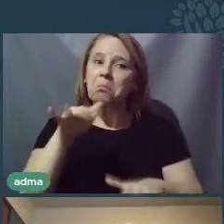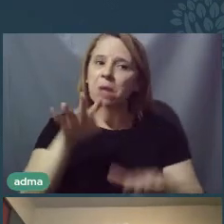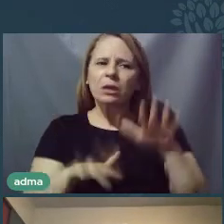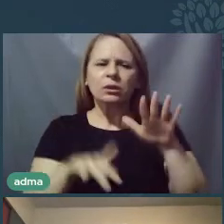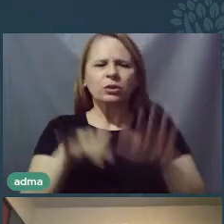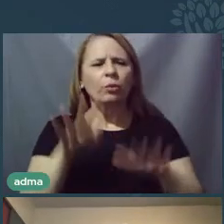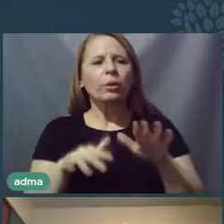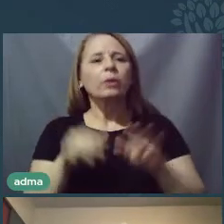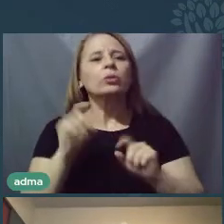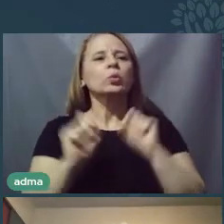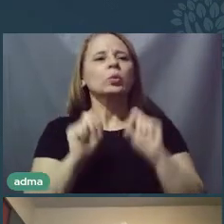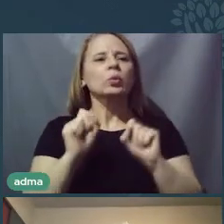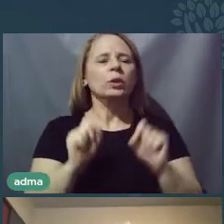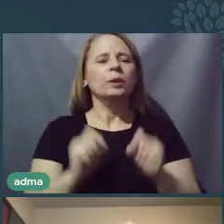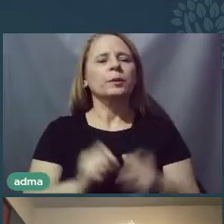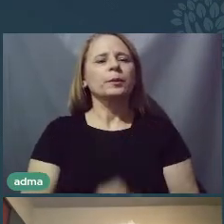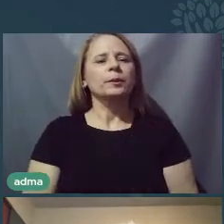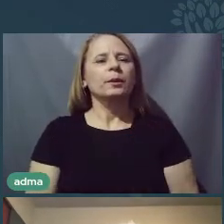aqui o seguinte: